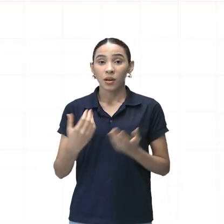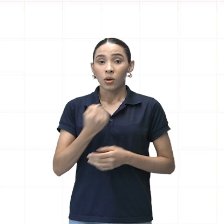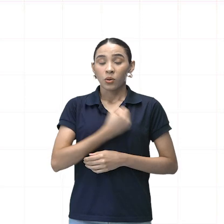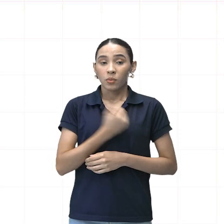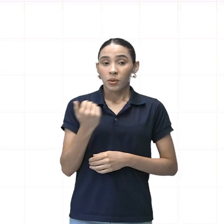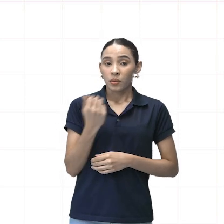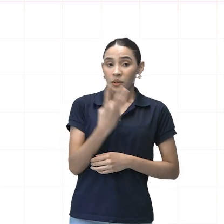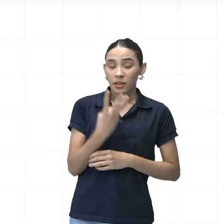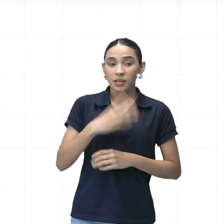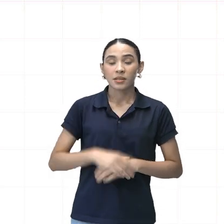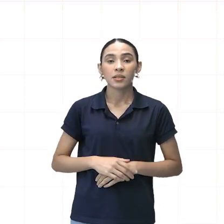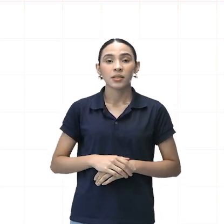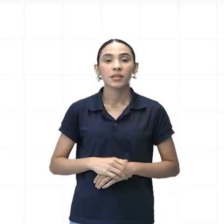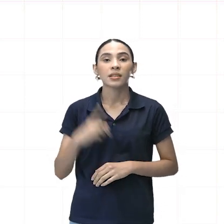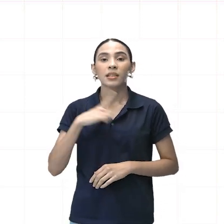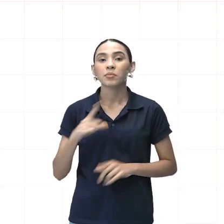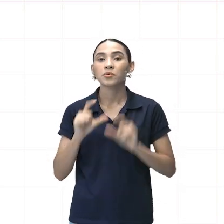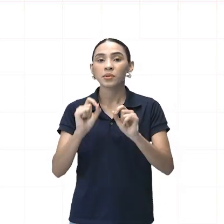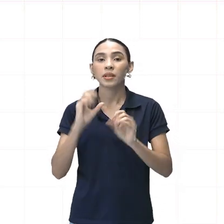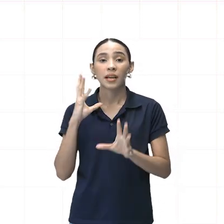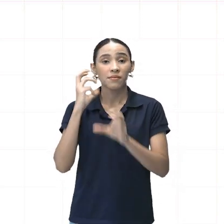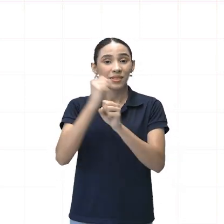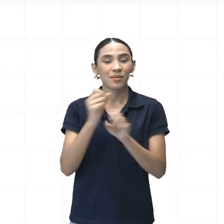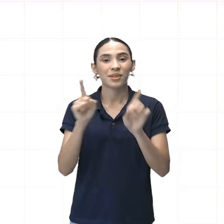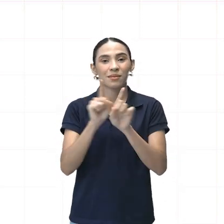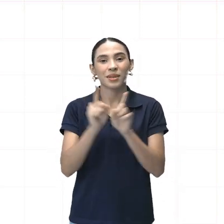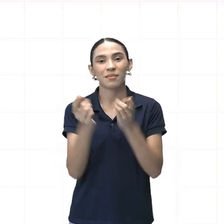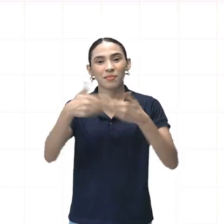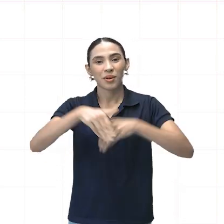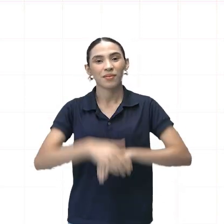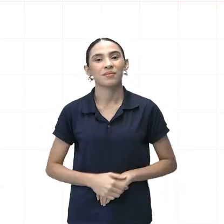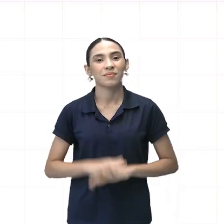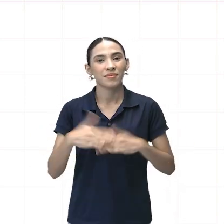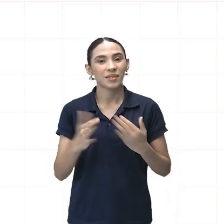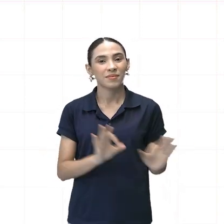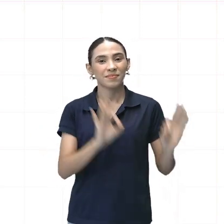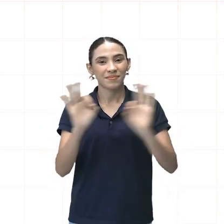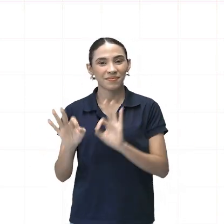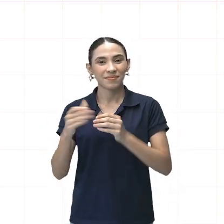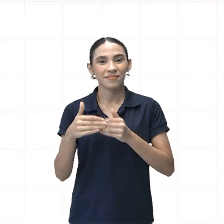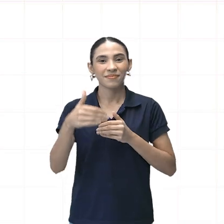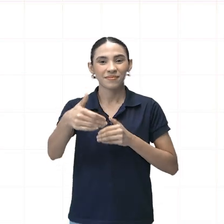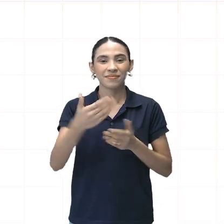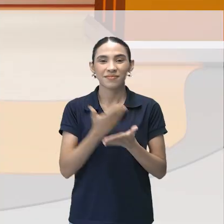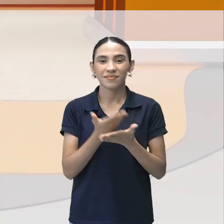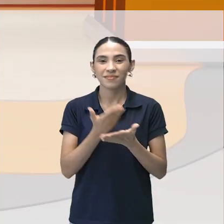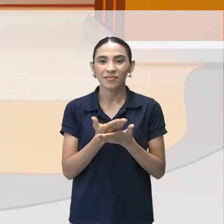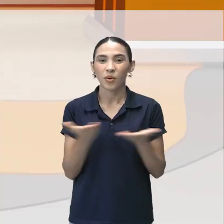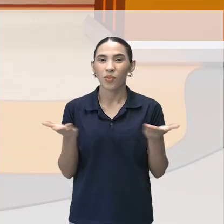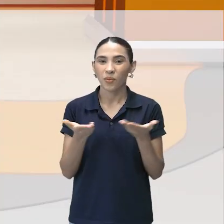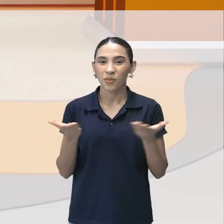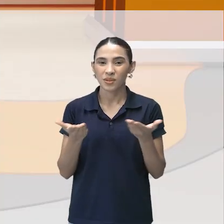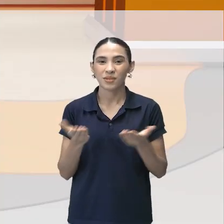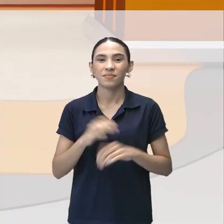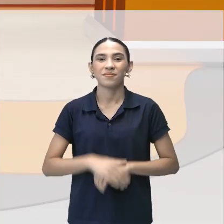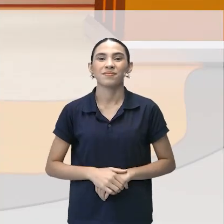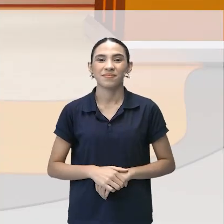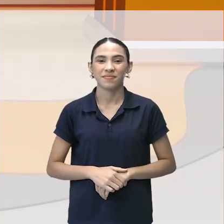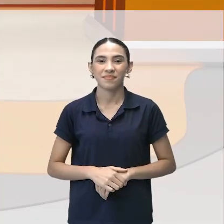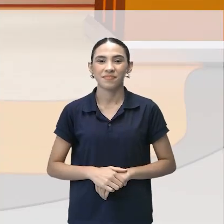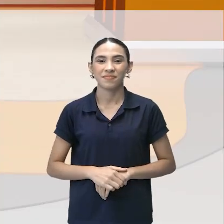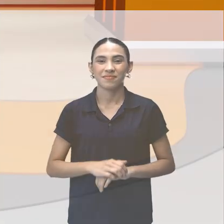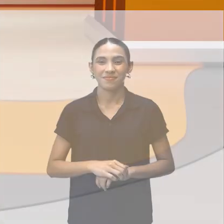de número 13, onde nós iremos tratar da nossa revisão e avaliação, e a gente vai começar com o conteúdo da nossa aula de